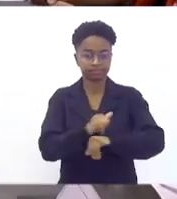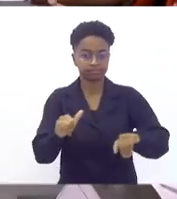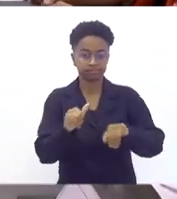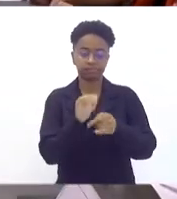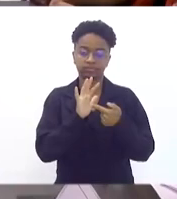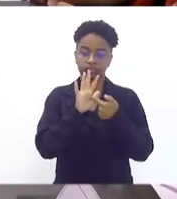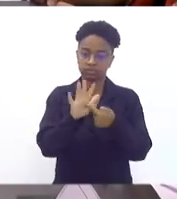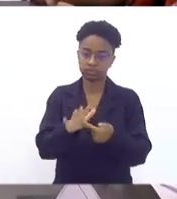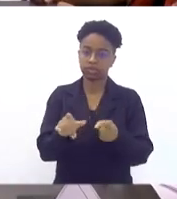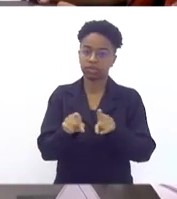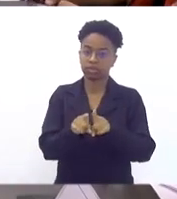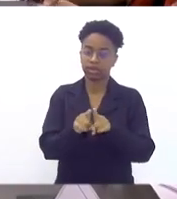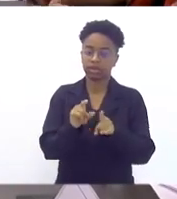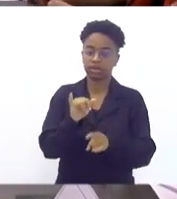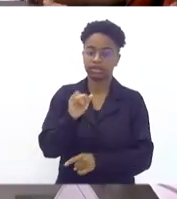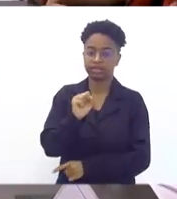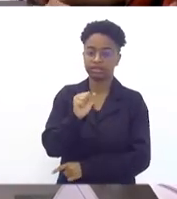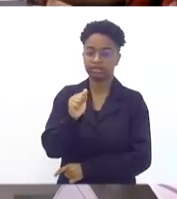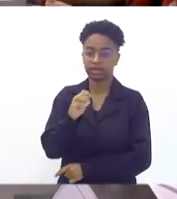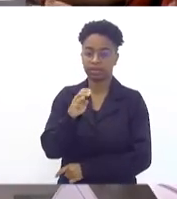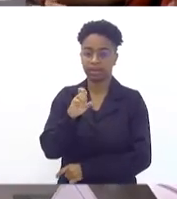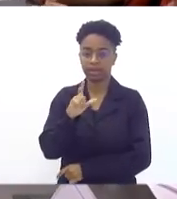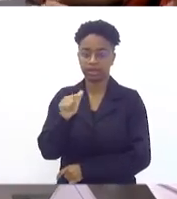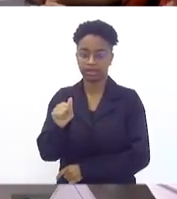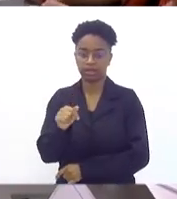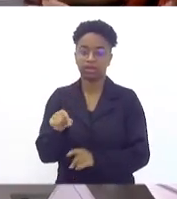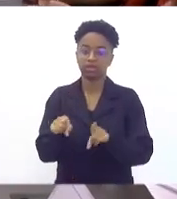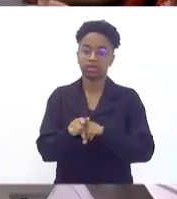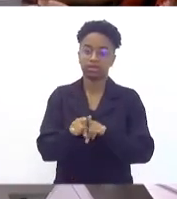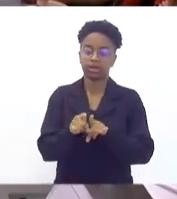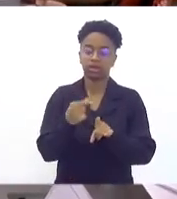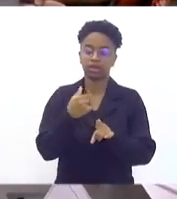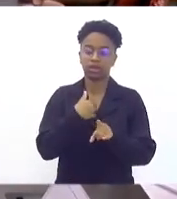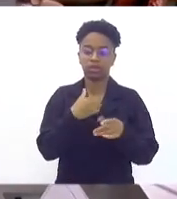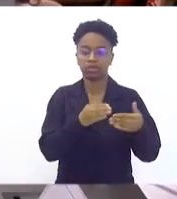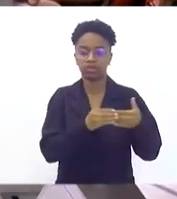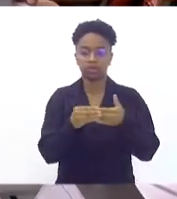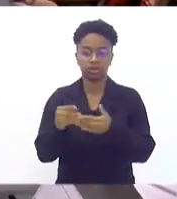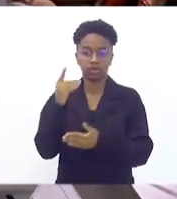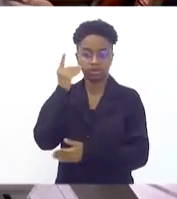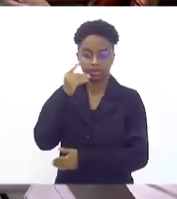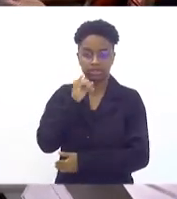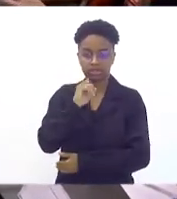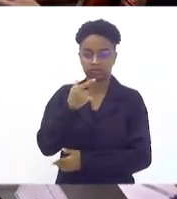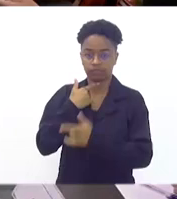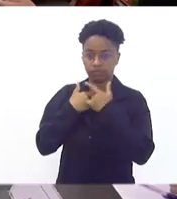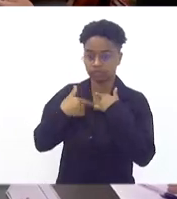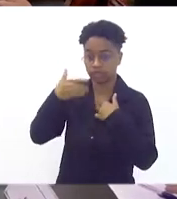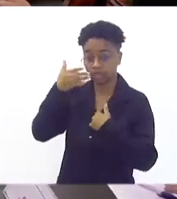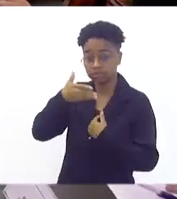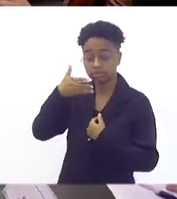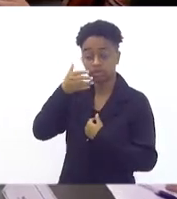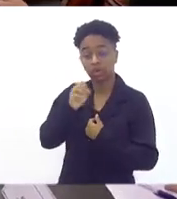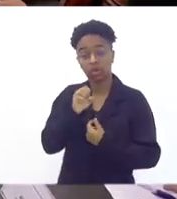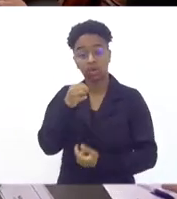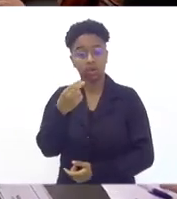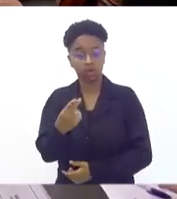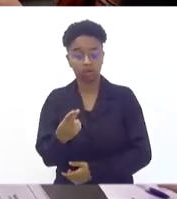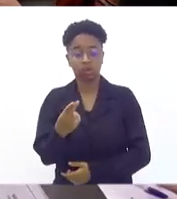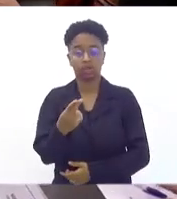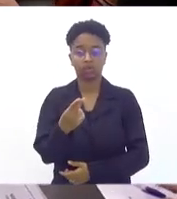Legislativa Dr Isabela também e faço aqui o encaminhamento para os deputados que quiserem fazer uso da palavra ou se a gente